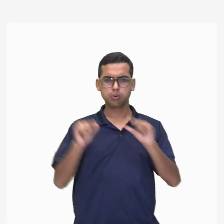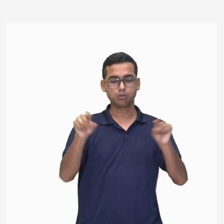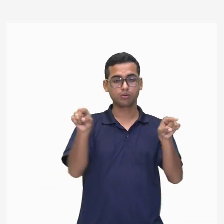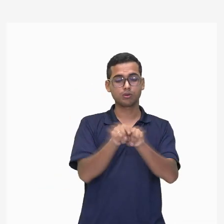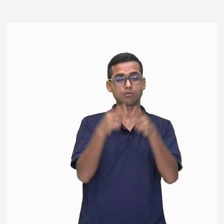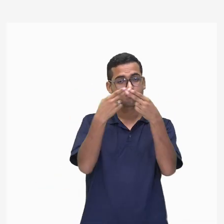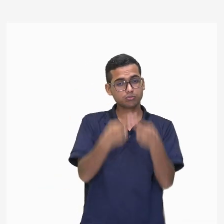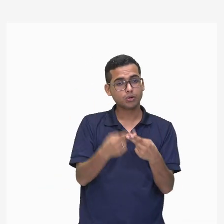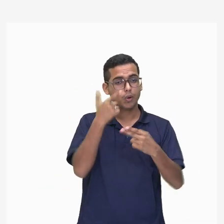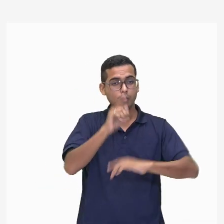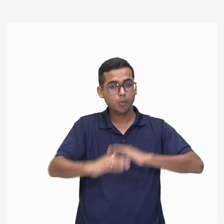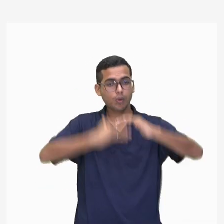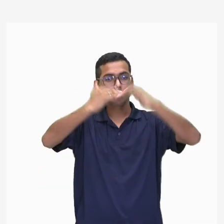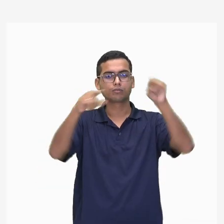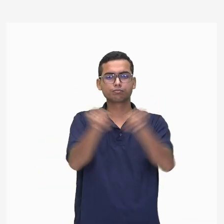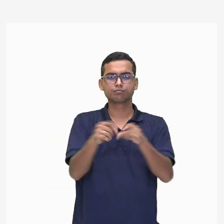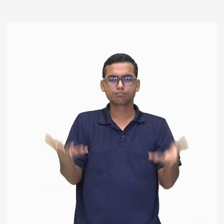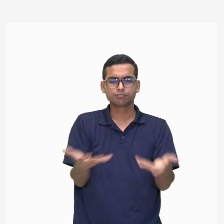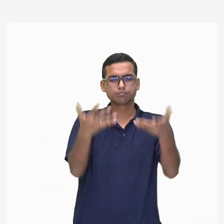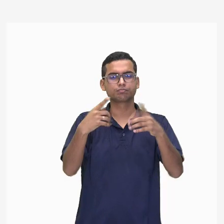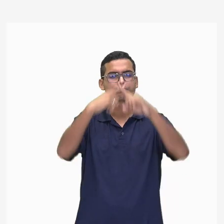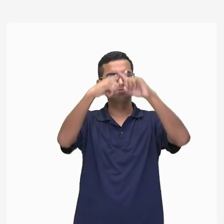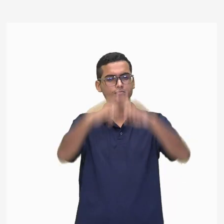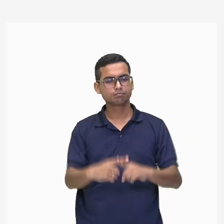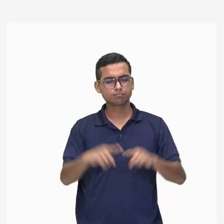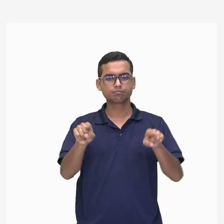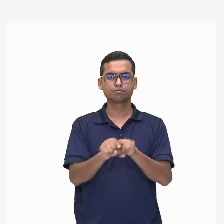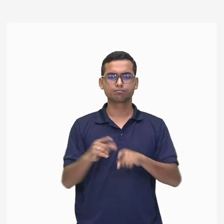espírito esportivo e a competição saudável.